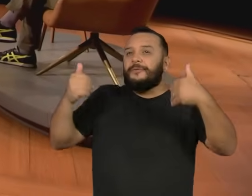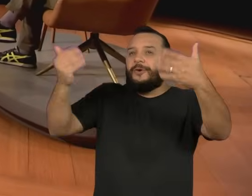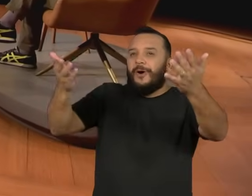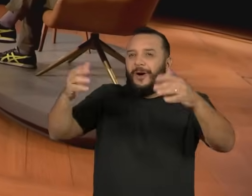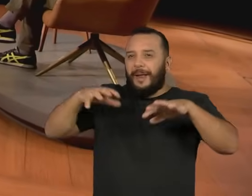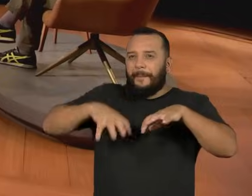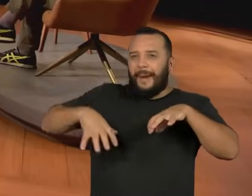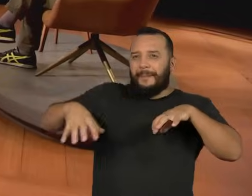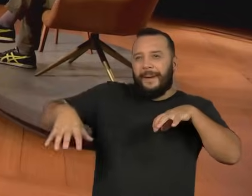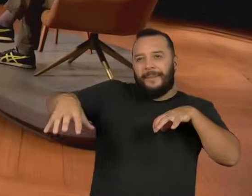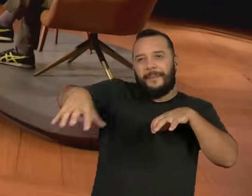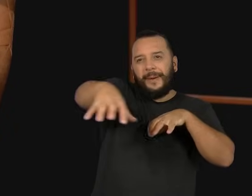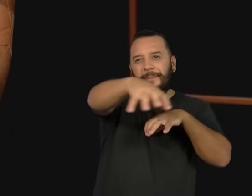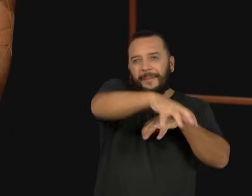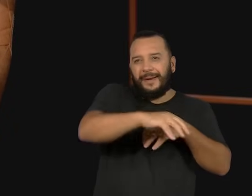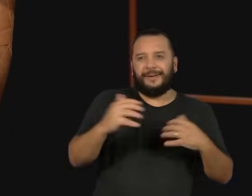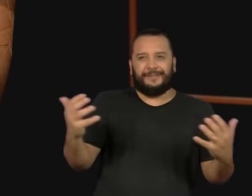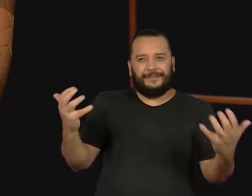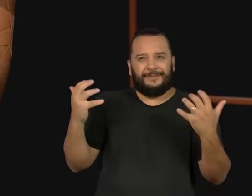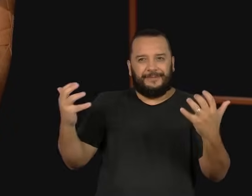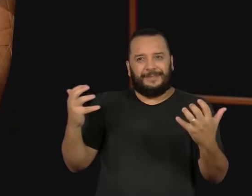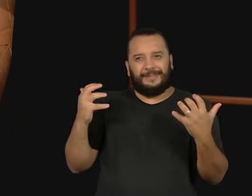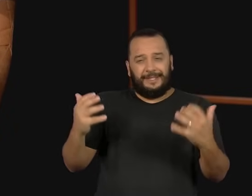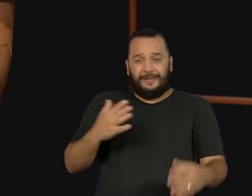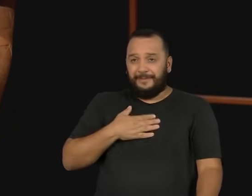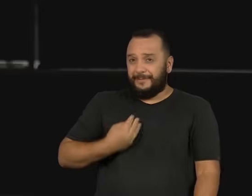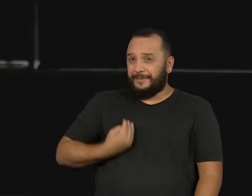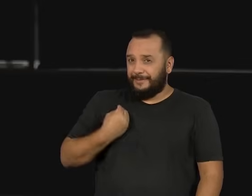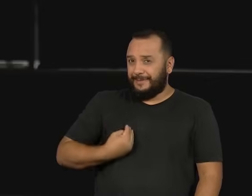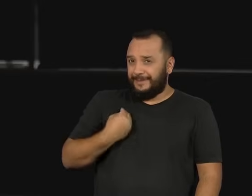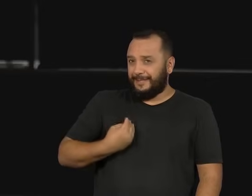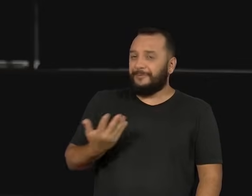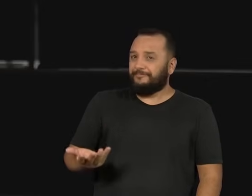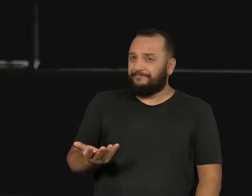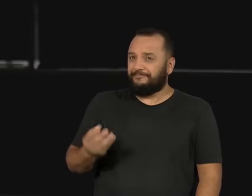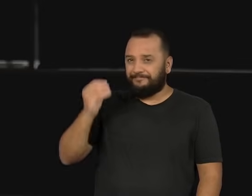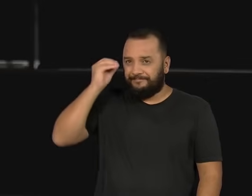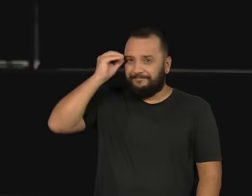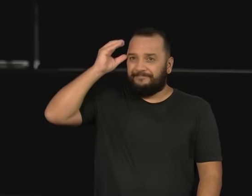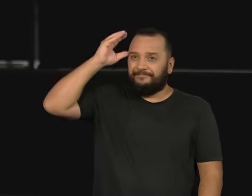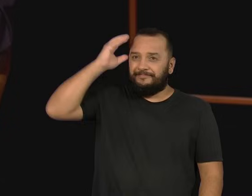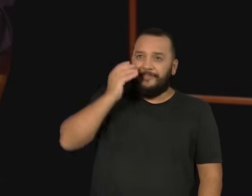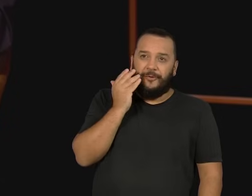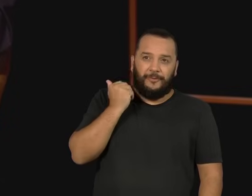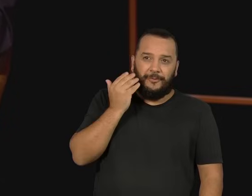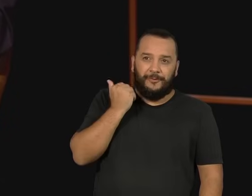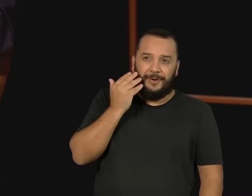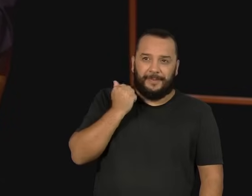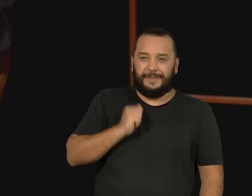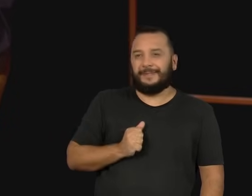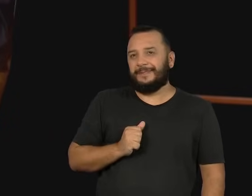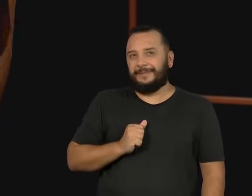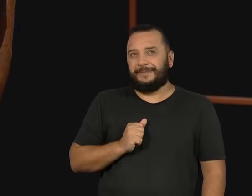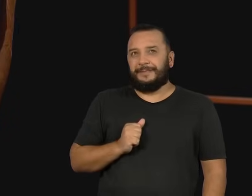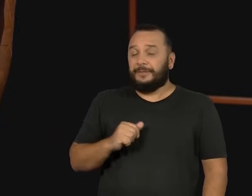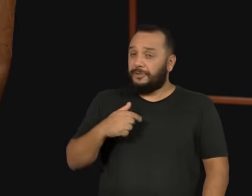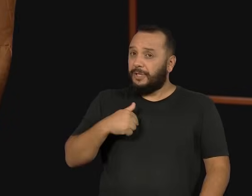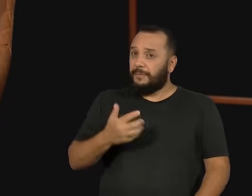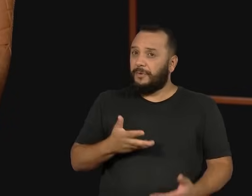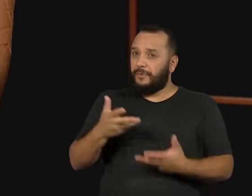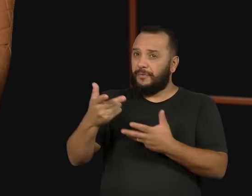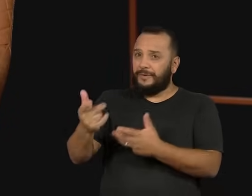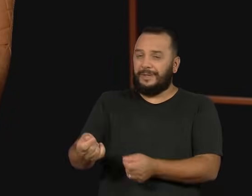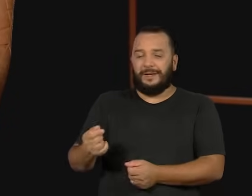isso era formação. E uma vez, justamente, me convidaram para um evento